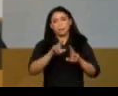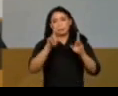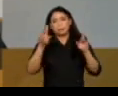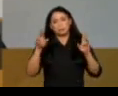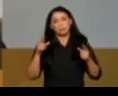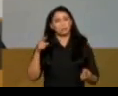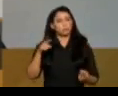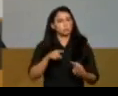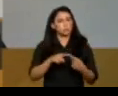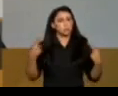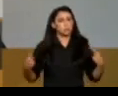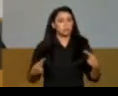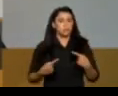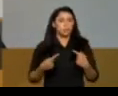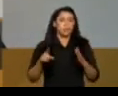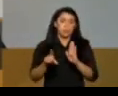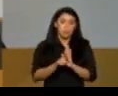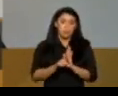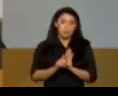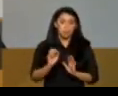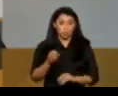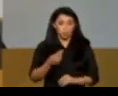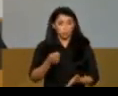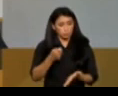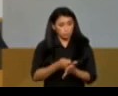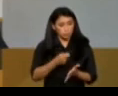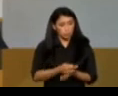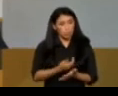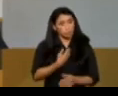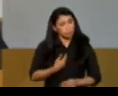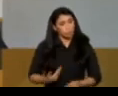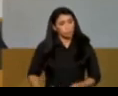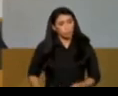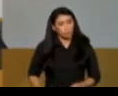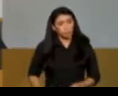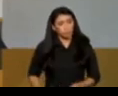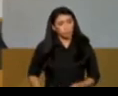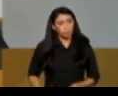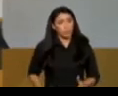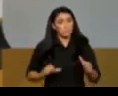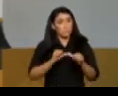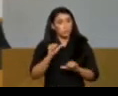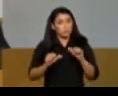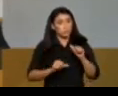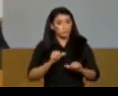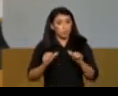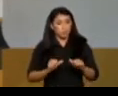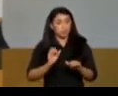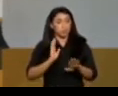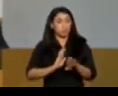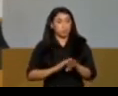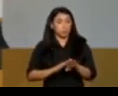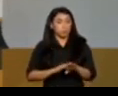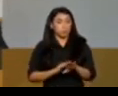aspas, quando a autoridade, embora atuando nos limites de sua competência, pratica o ato